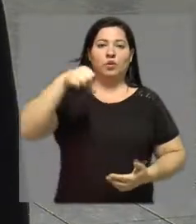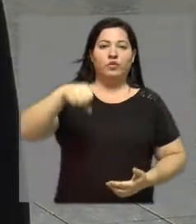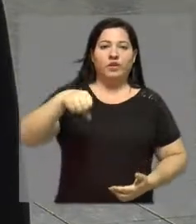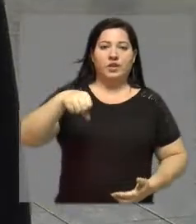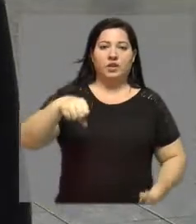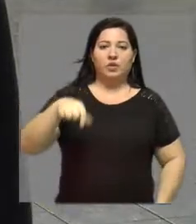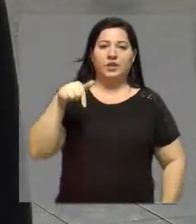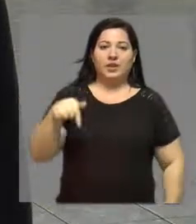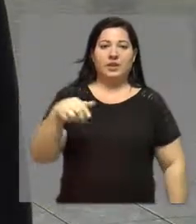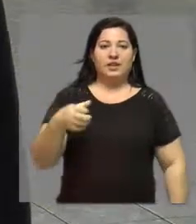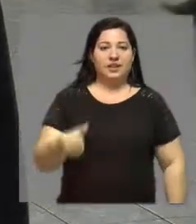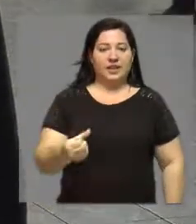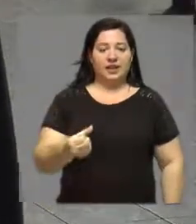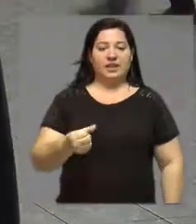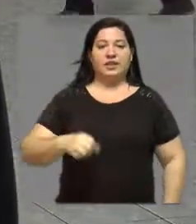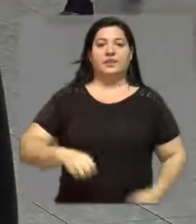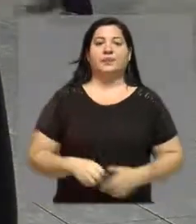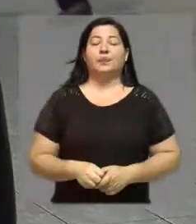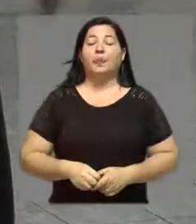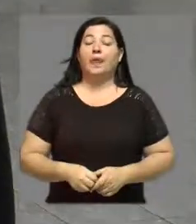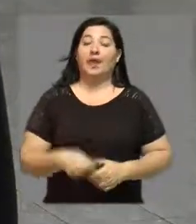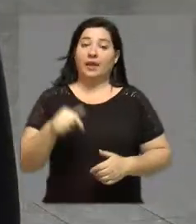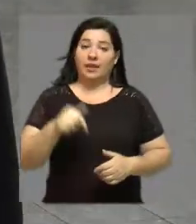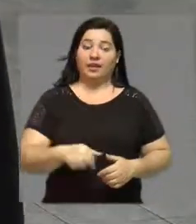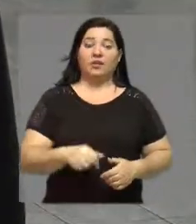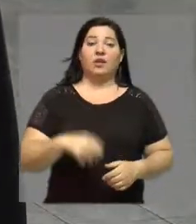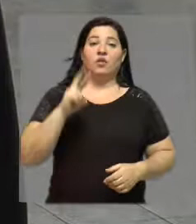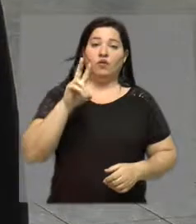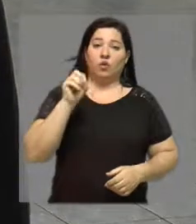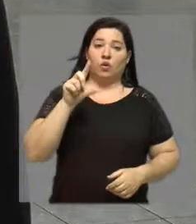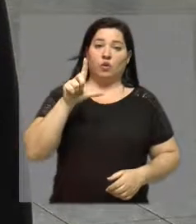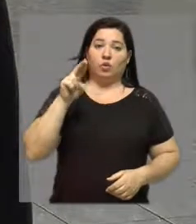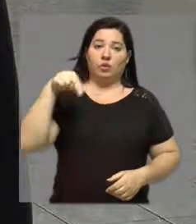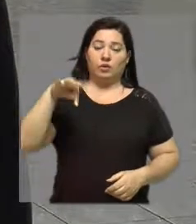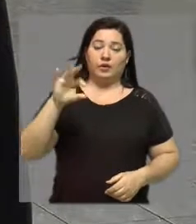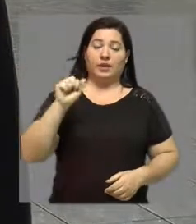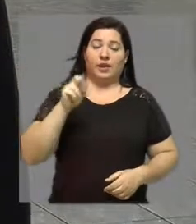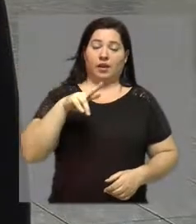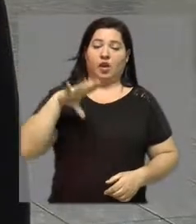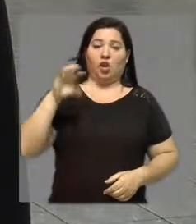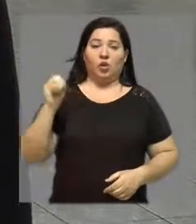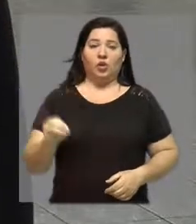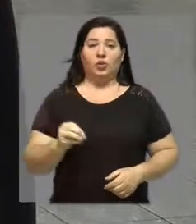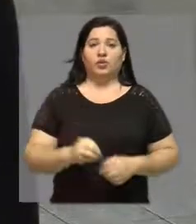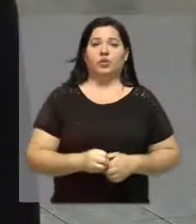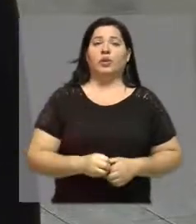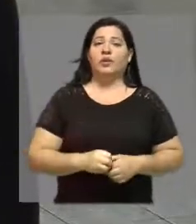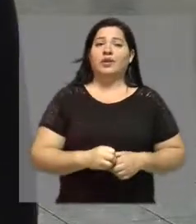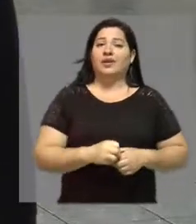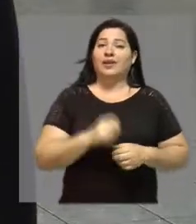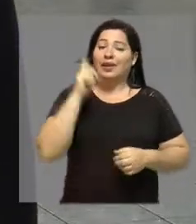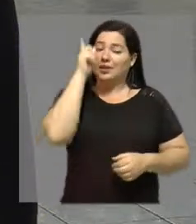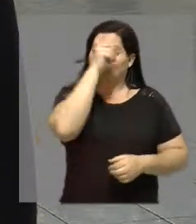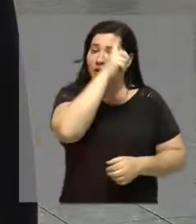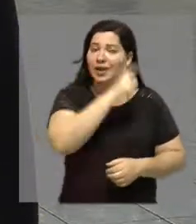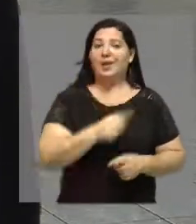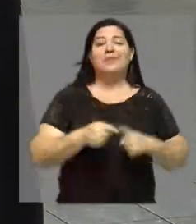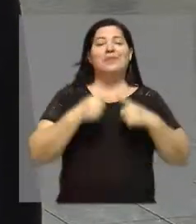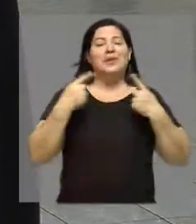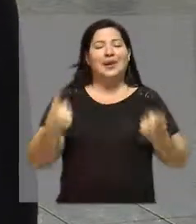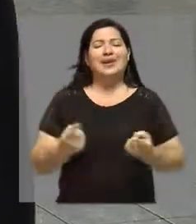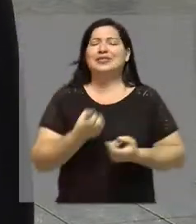1976. Como é ser voluntário dos vicentinos? Olha, ser voluntário dos vicentinos é uma tarefa árdua,